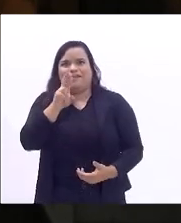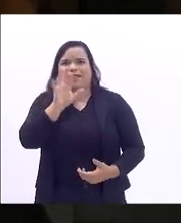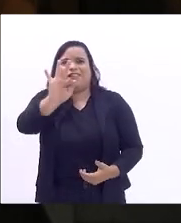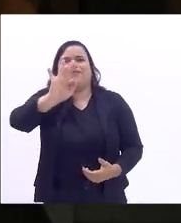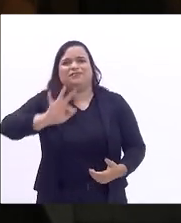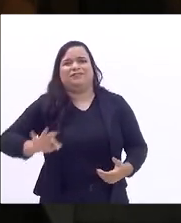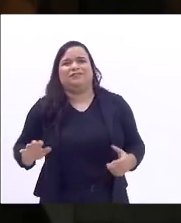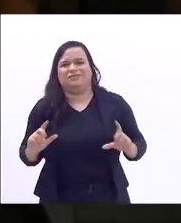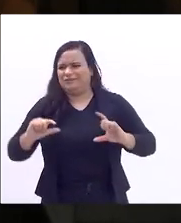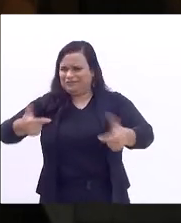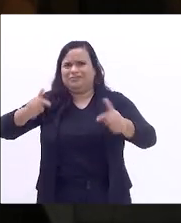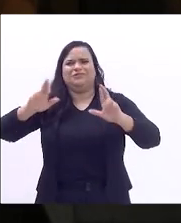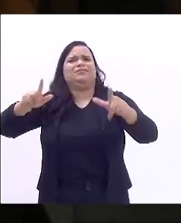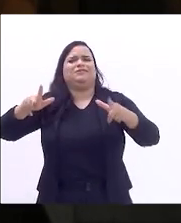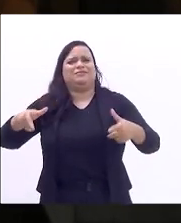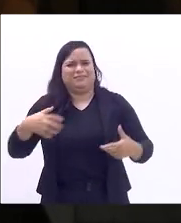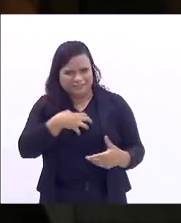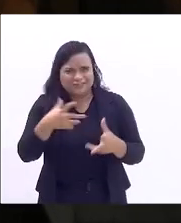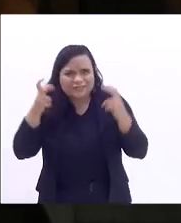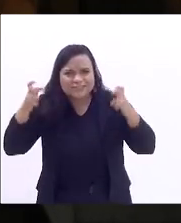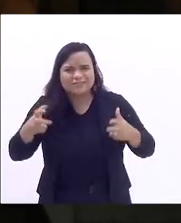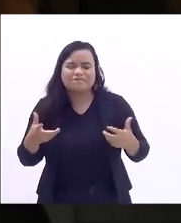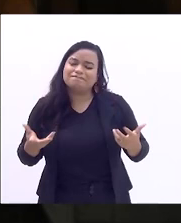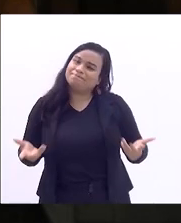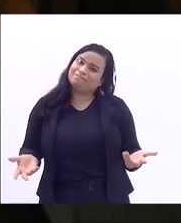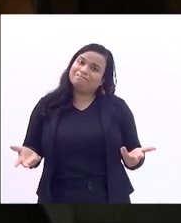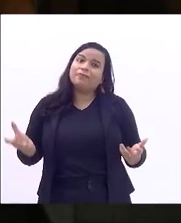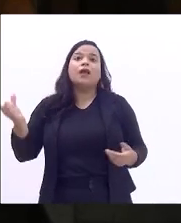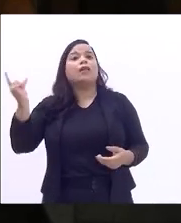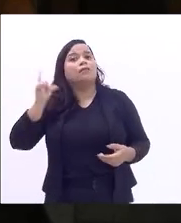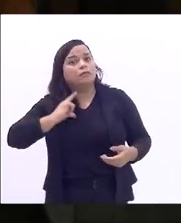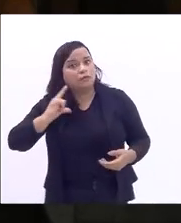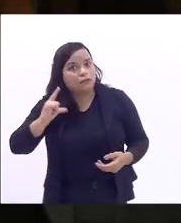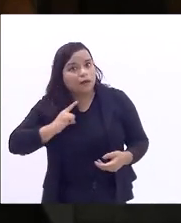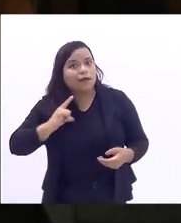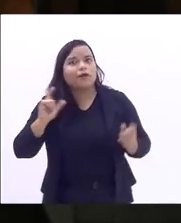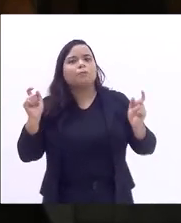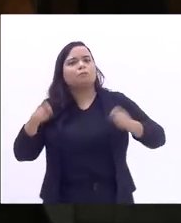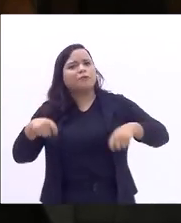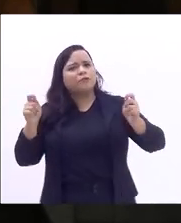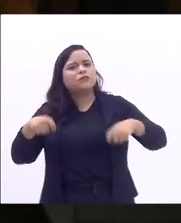a hora não existe a possibilidade de você cruzar